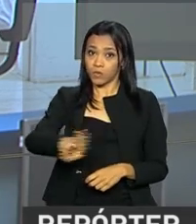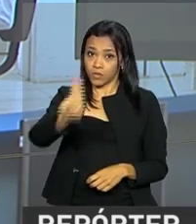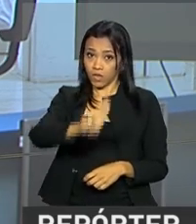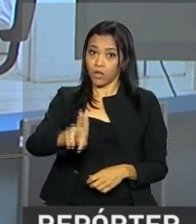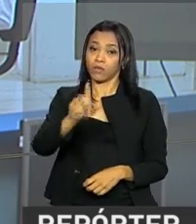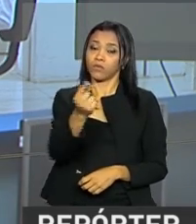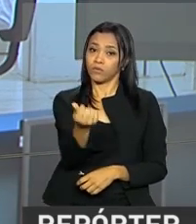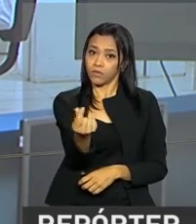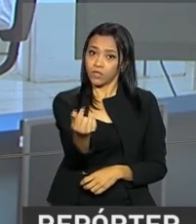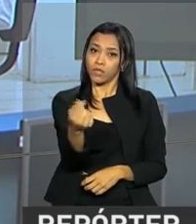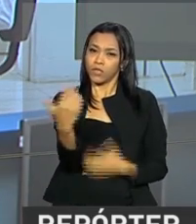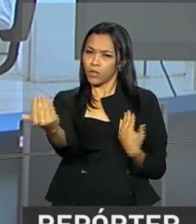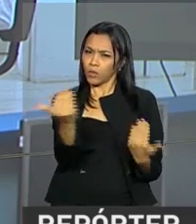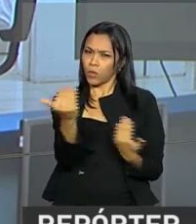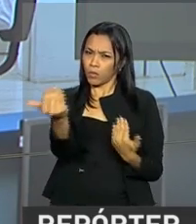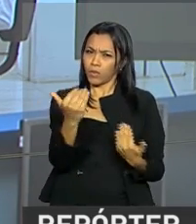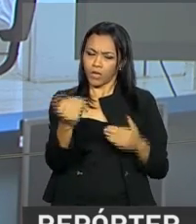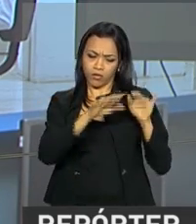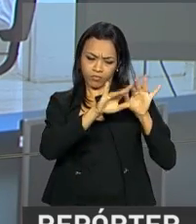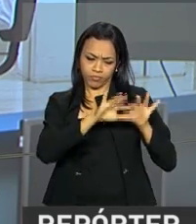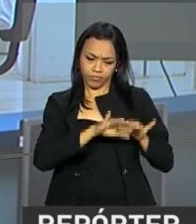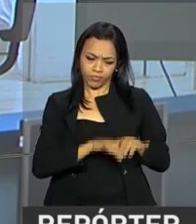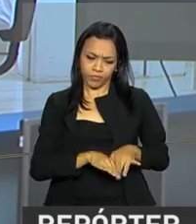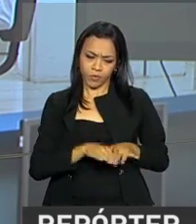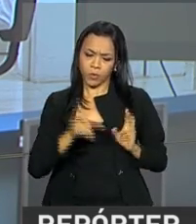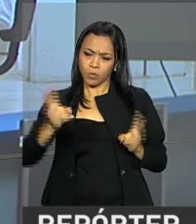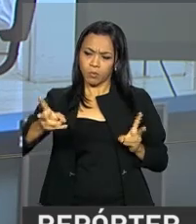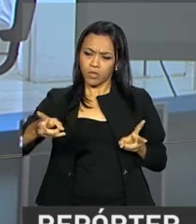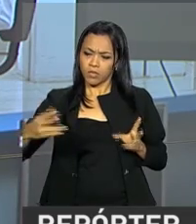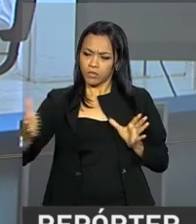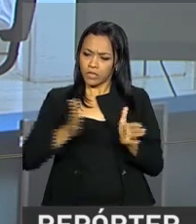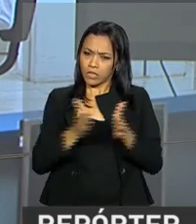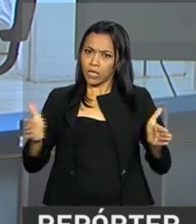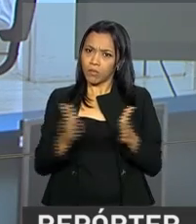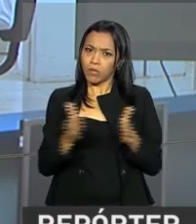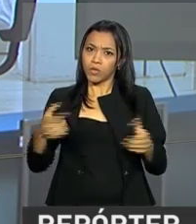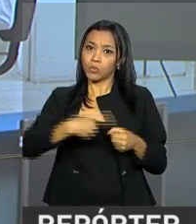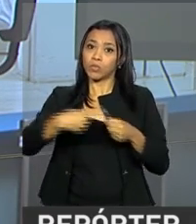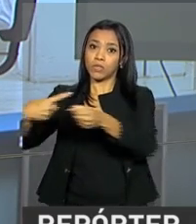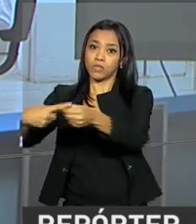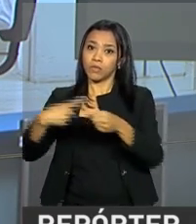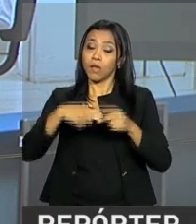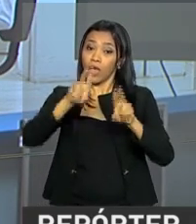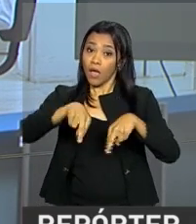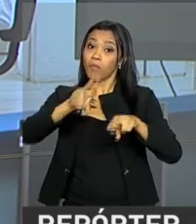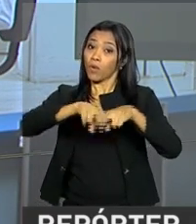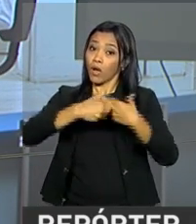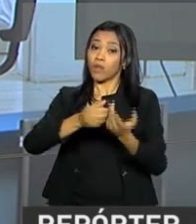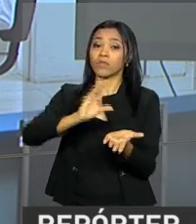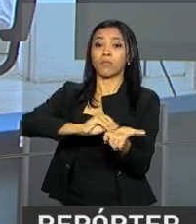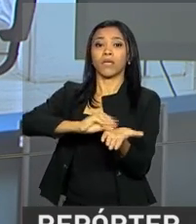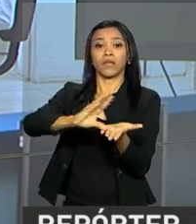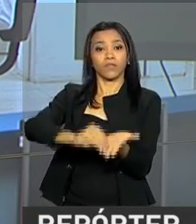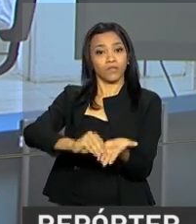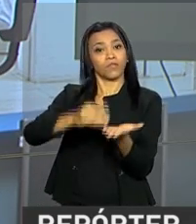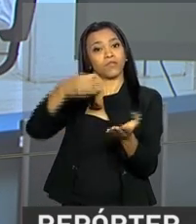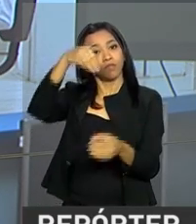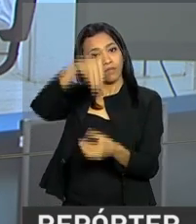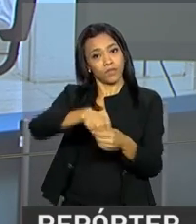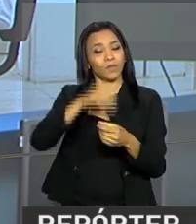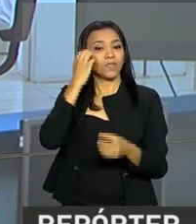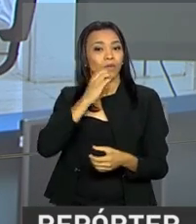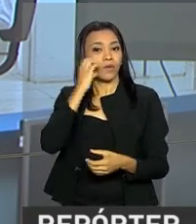comparar os dados com municípios do mesmo tamanho tudo isso por meio de um aplicativo de celular lançado